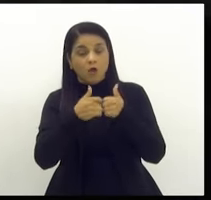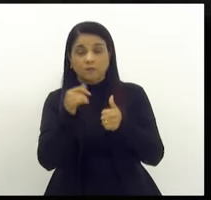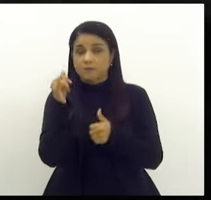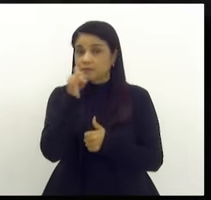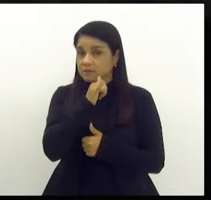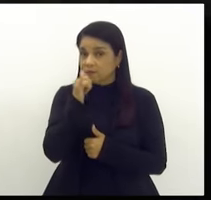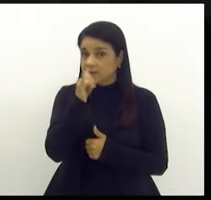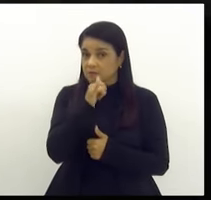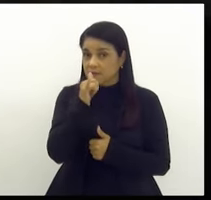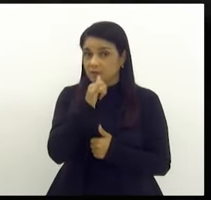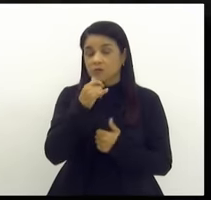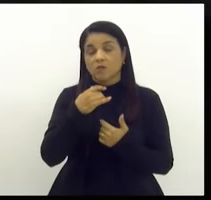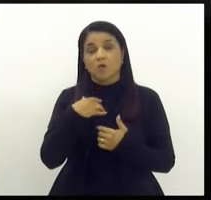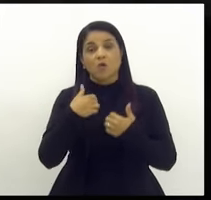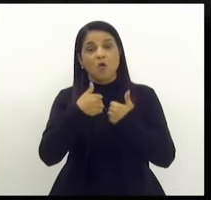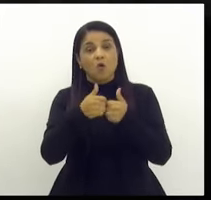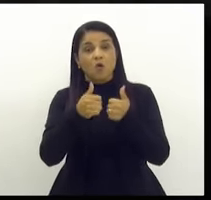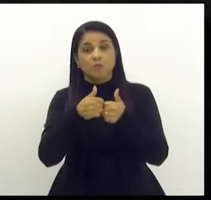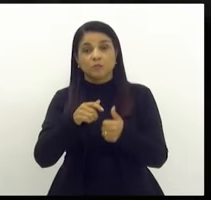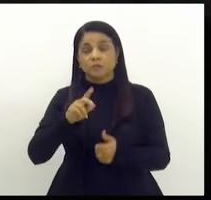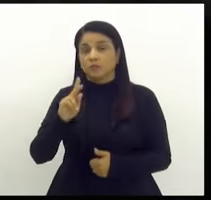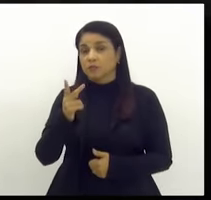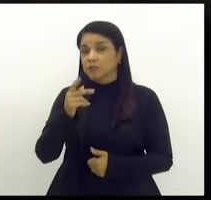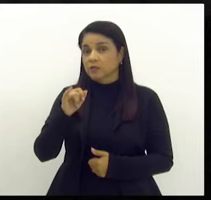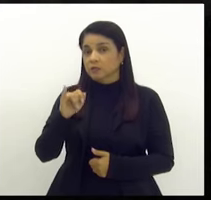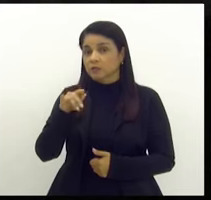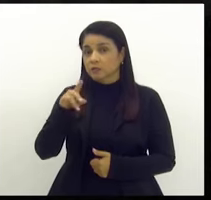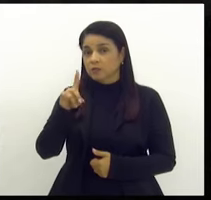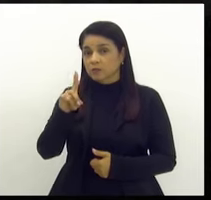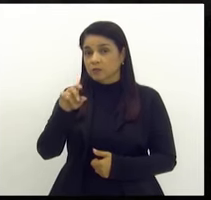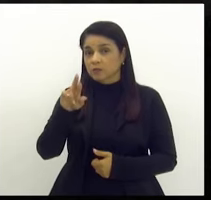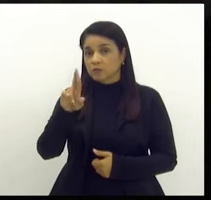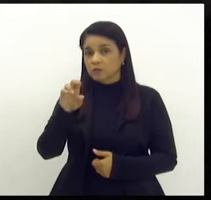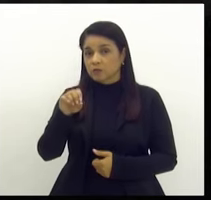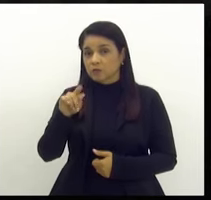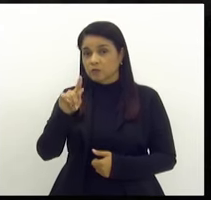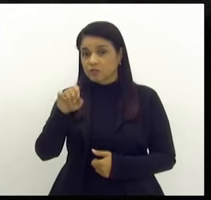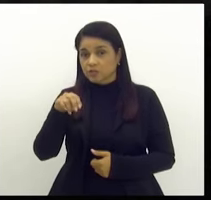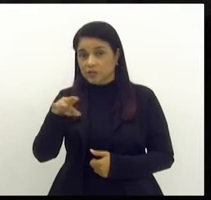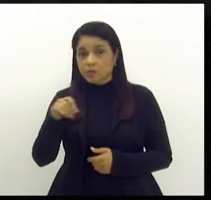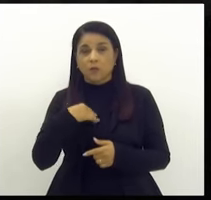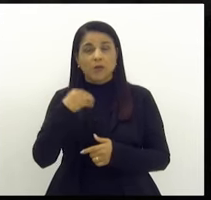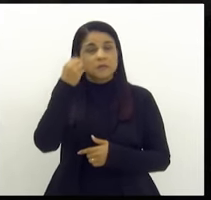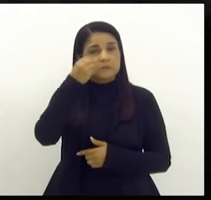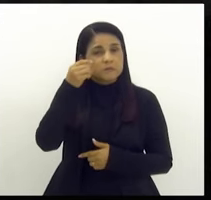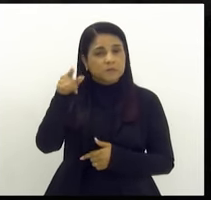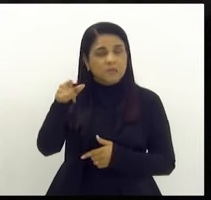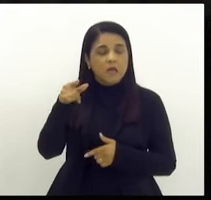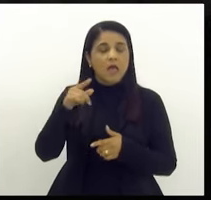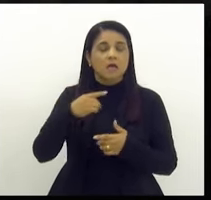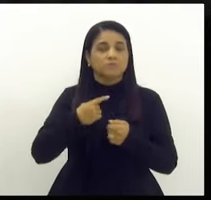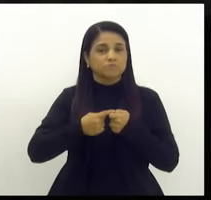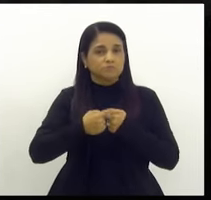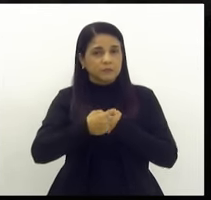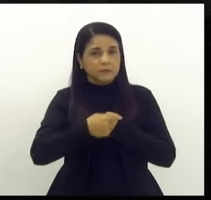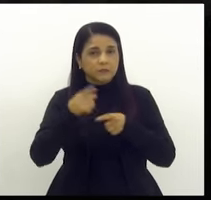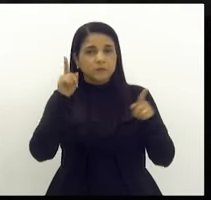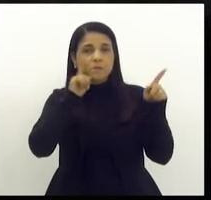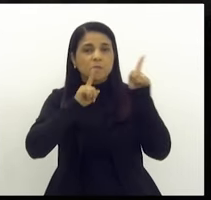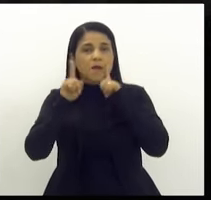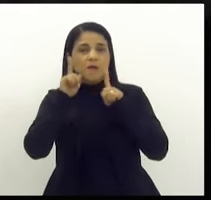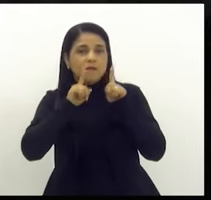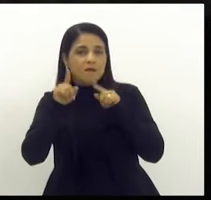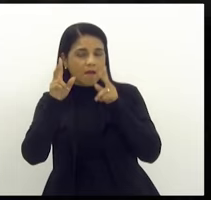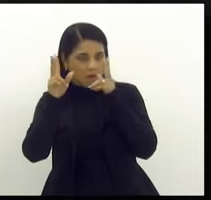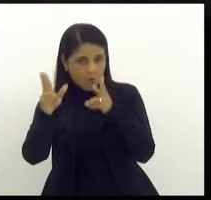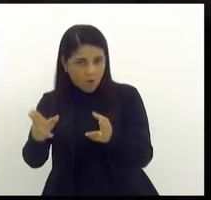ônibus a hidrogênio com as experiências que tem lá no município do Partido dos Trabalhadores em Maricá né